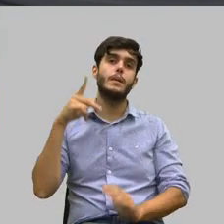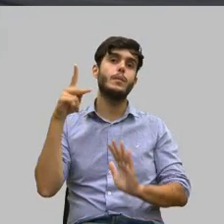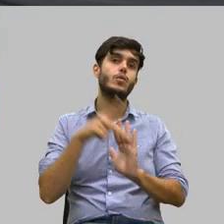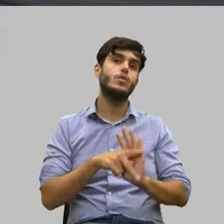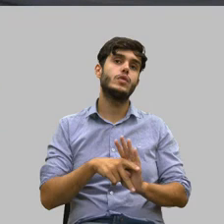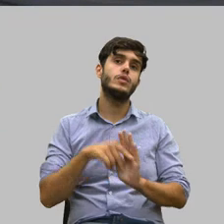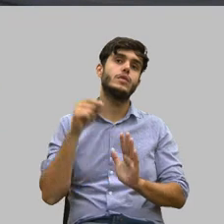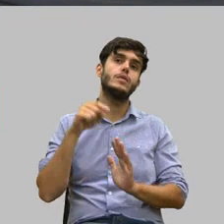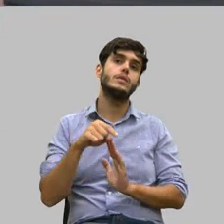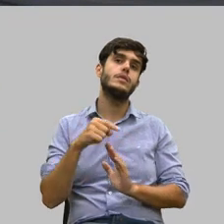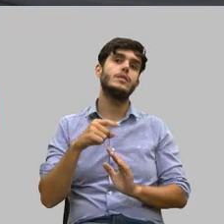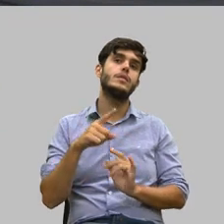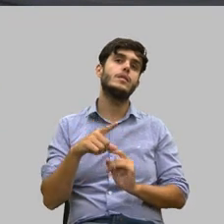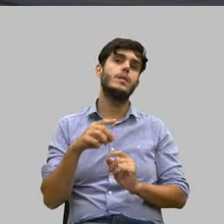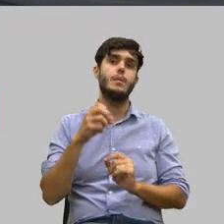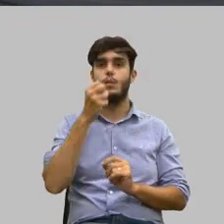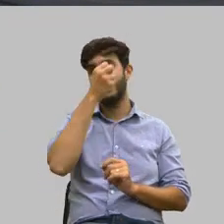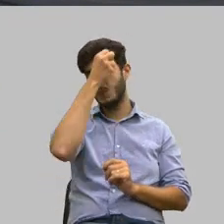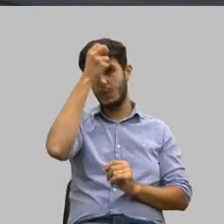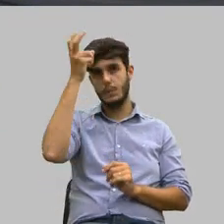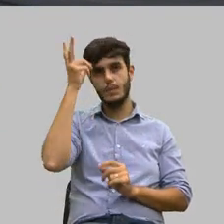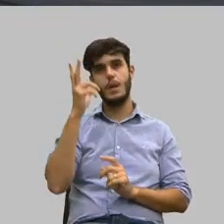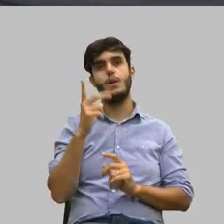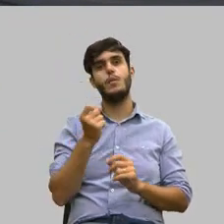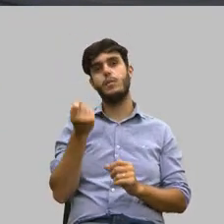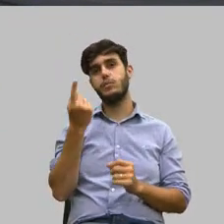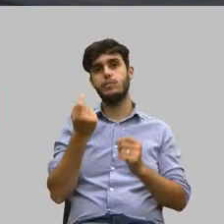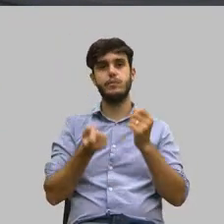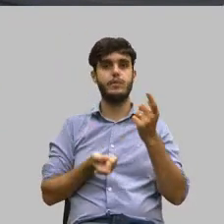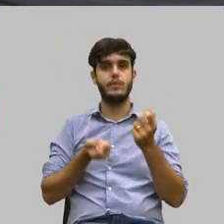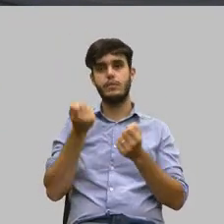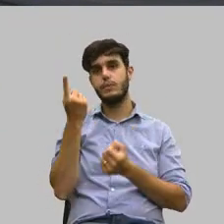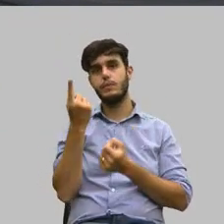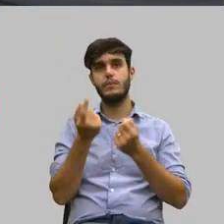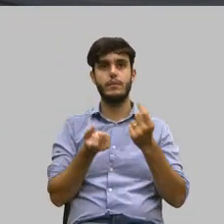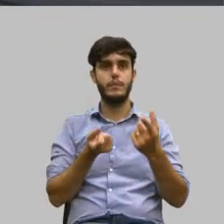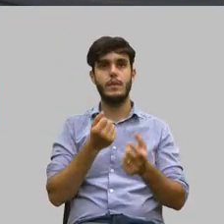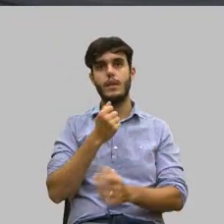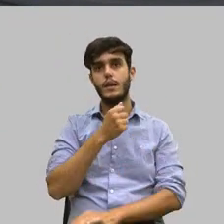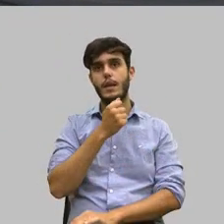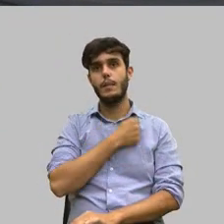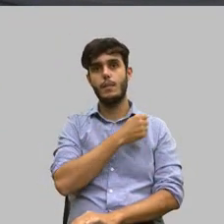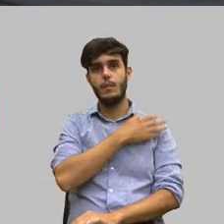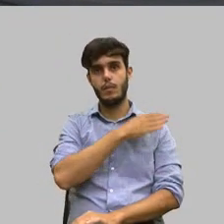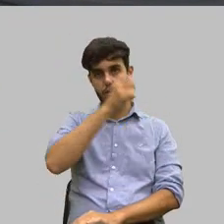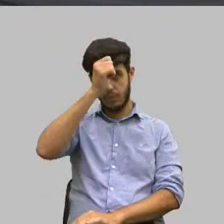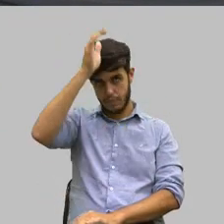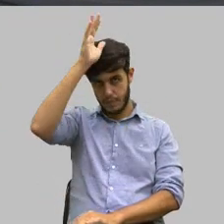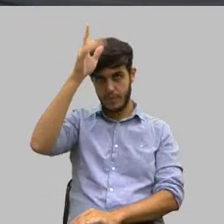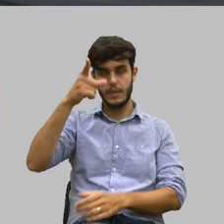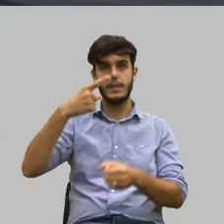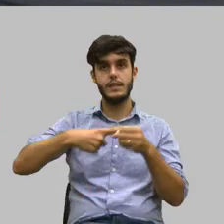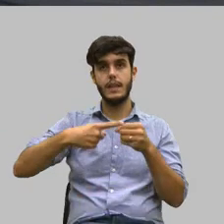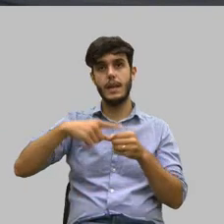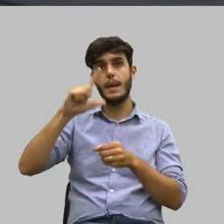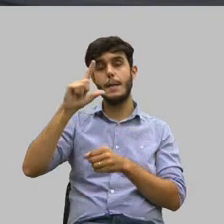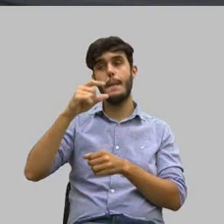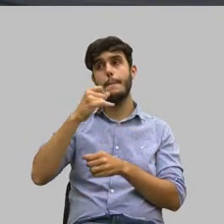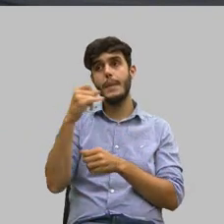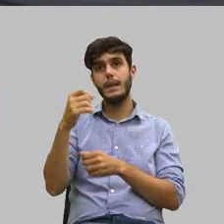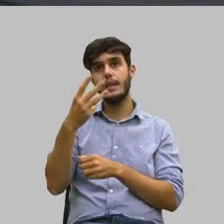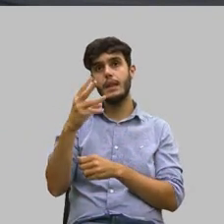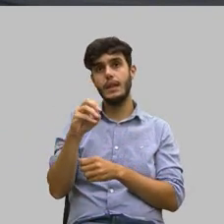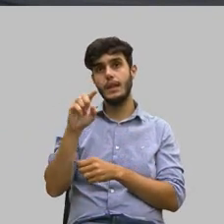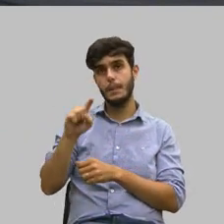brigadas municipais a gente aloca alguns militares eh junto a municípios com menos de 30.000 e que a gente tem a coordenação desses